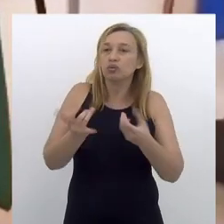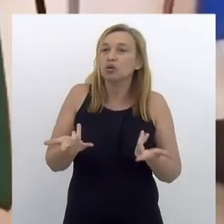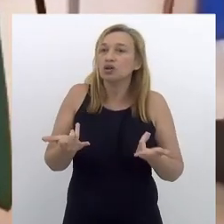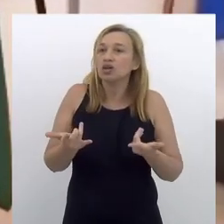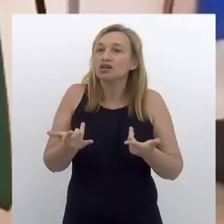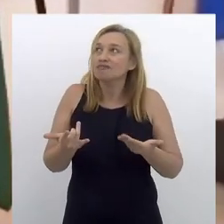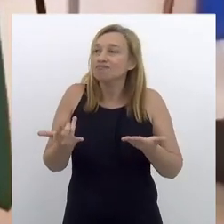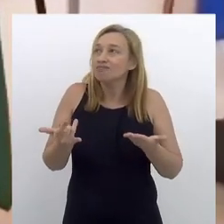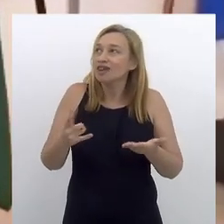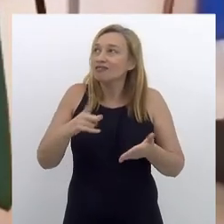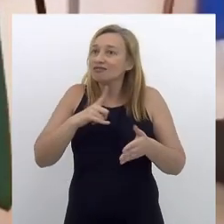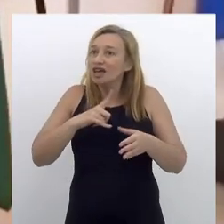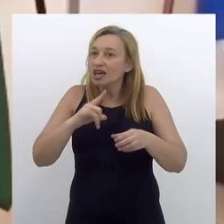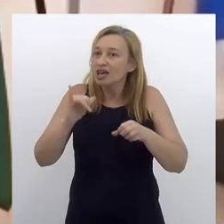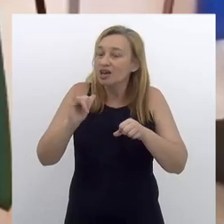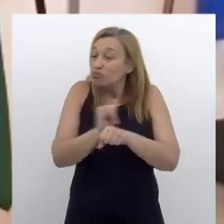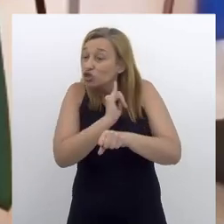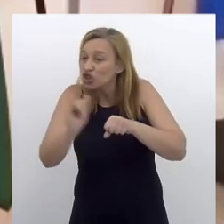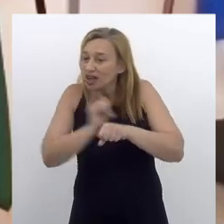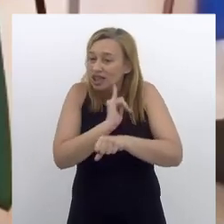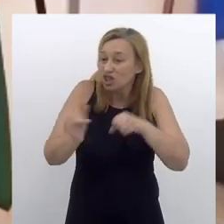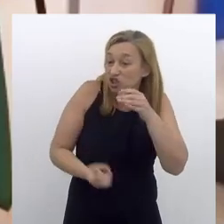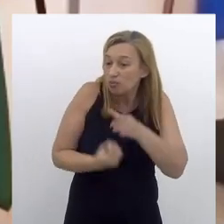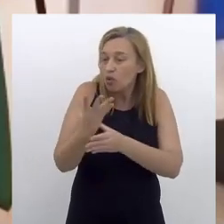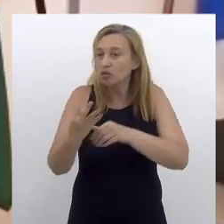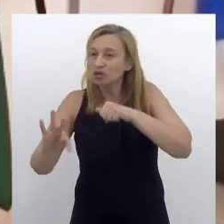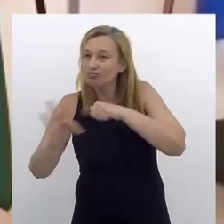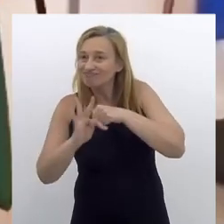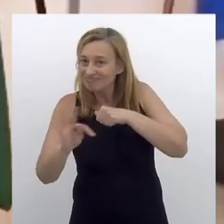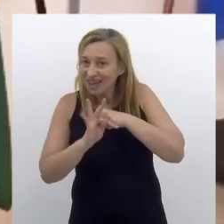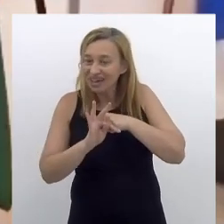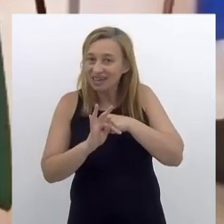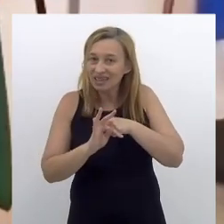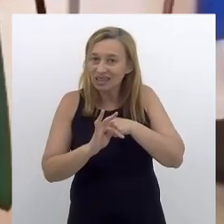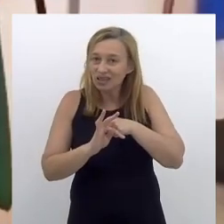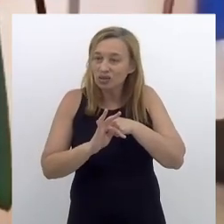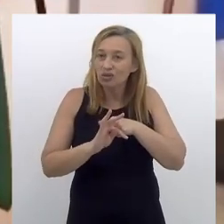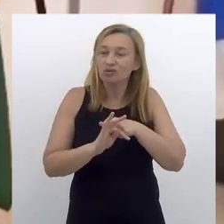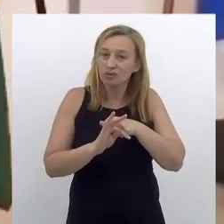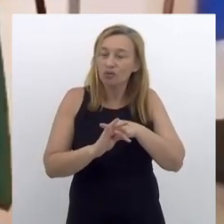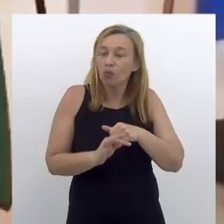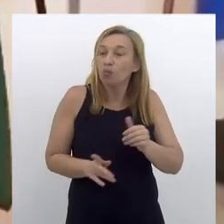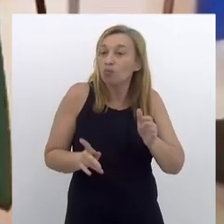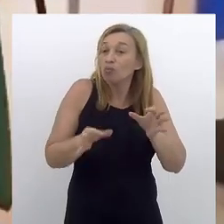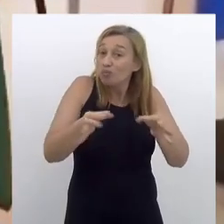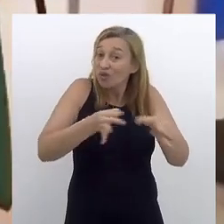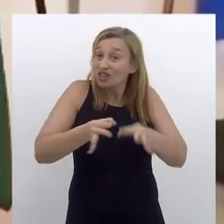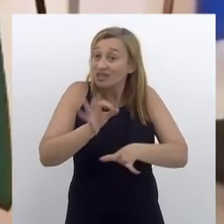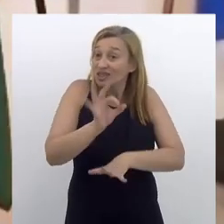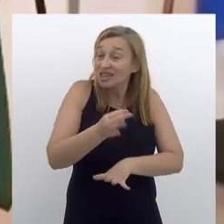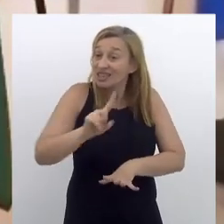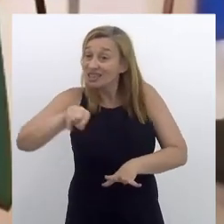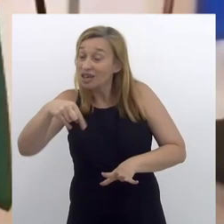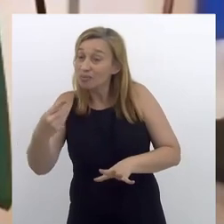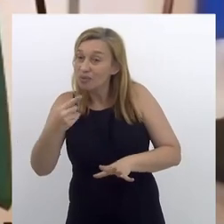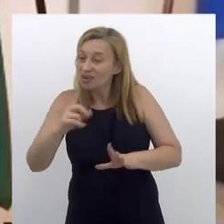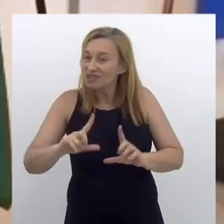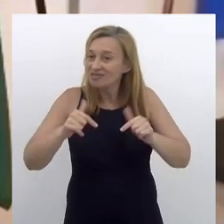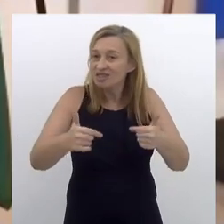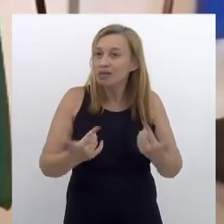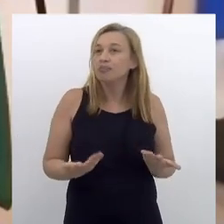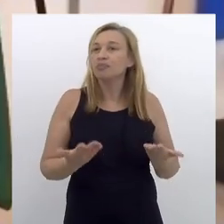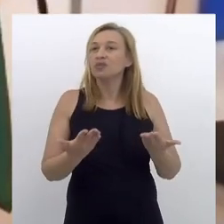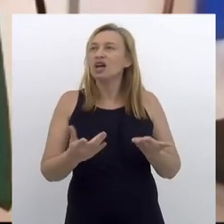tem que ter um substrato de produção técnica, ou pelo menos um projeto conceitual, e depois